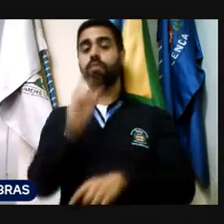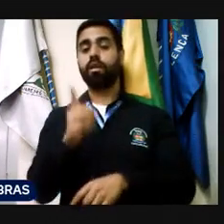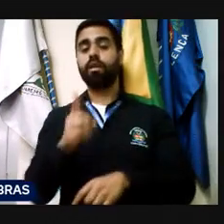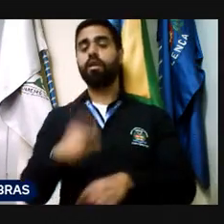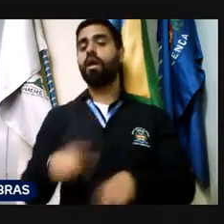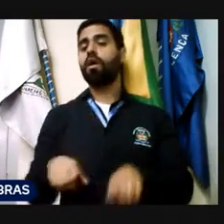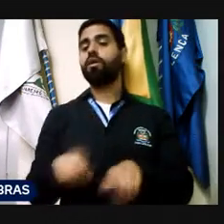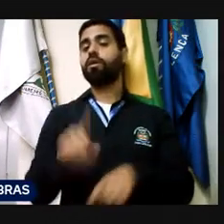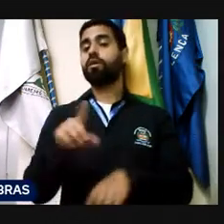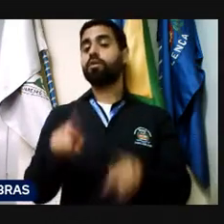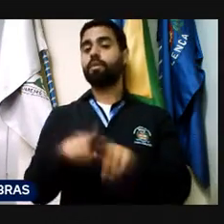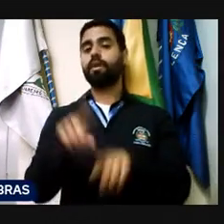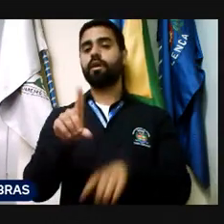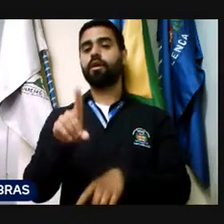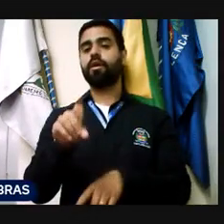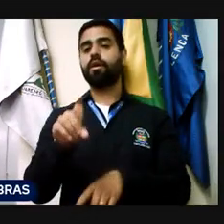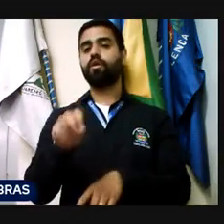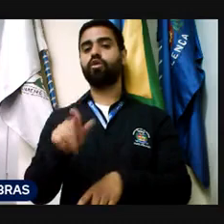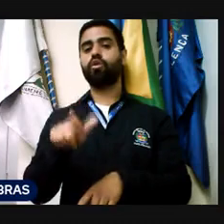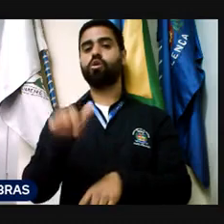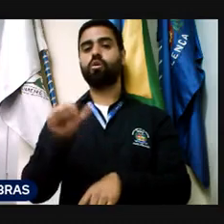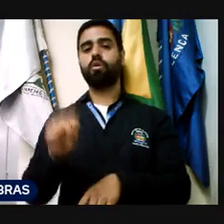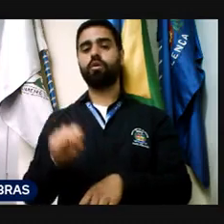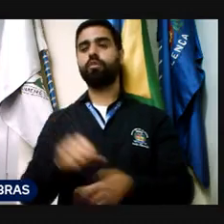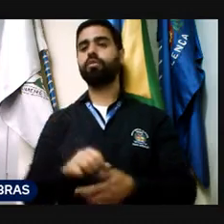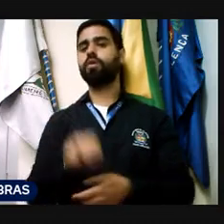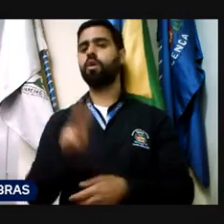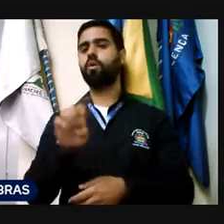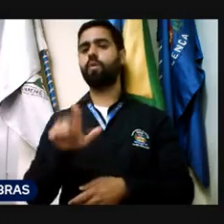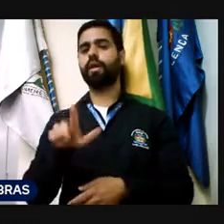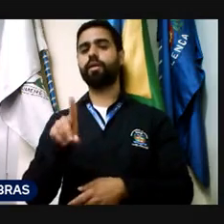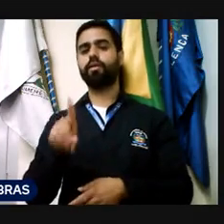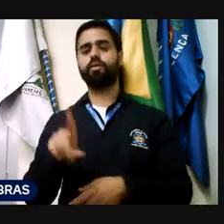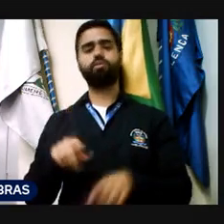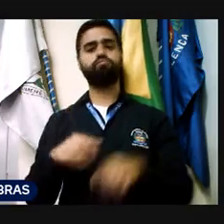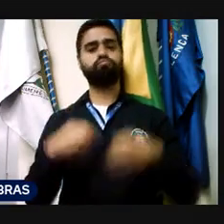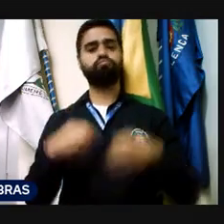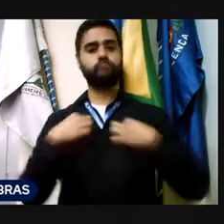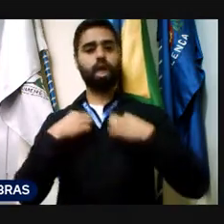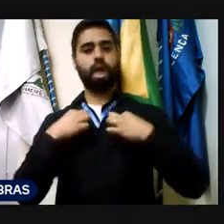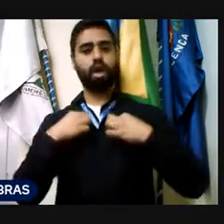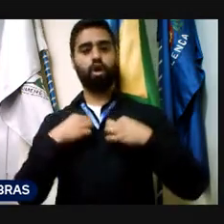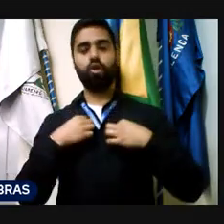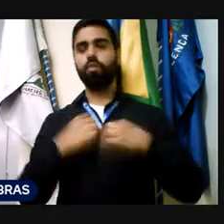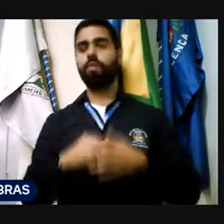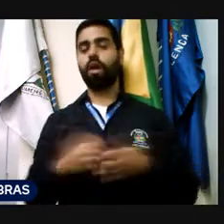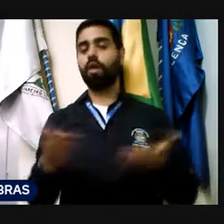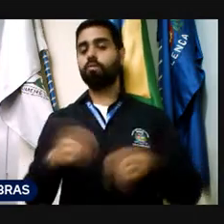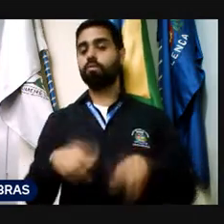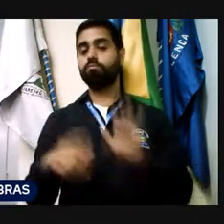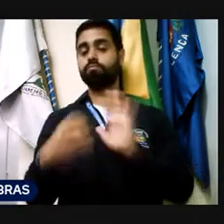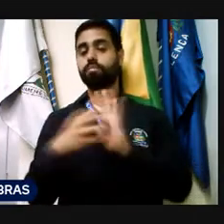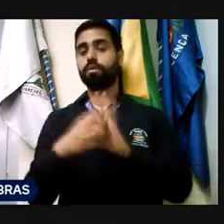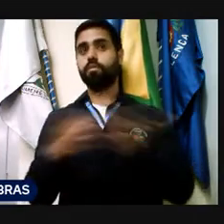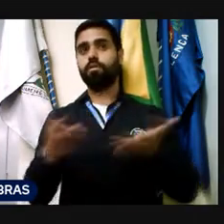o Douglas, o Wendel, o Rogerinho. Esse é o uniforme que a Câmara